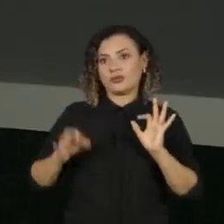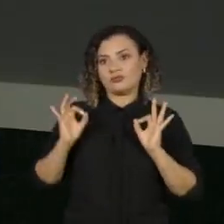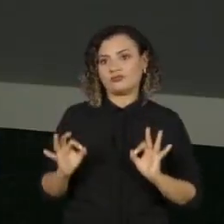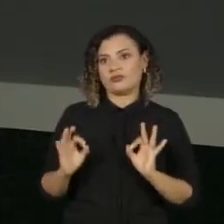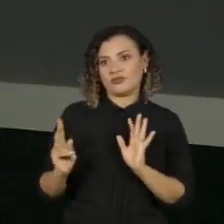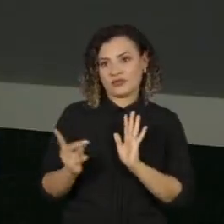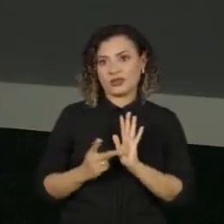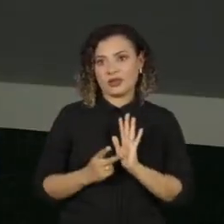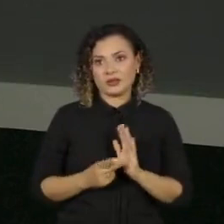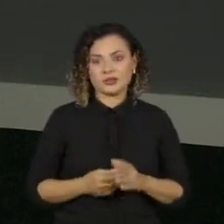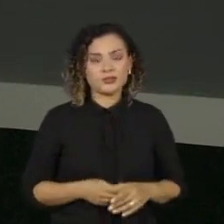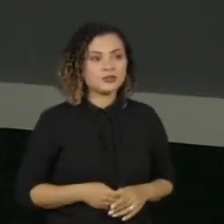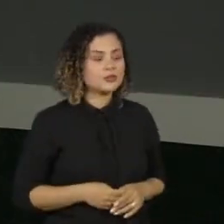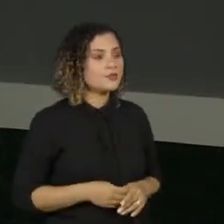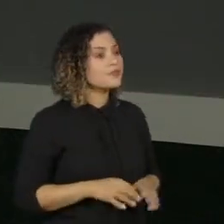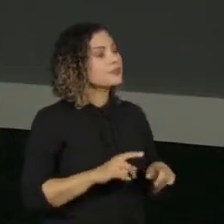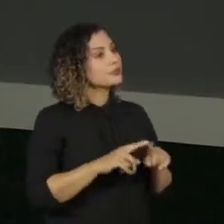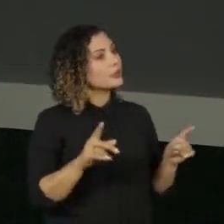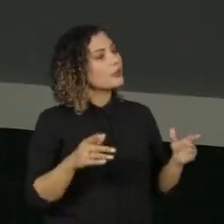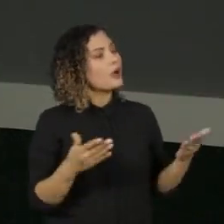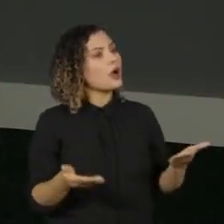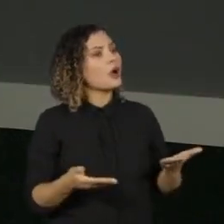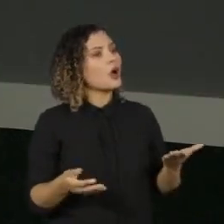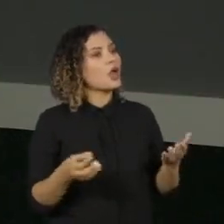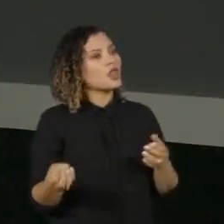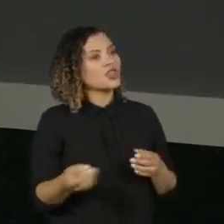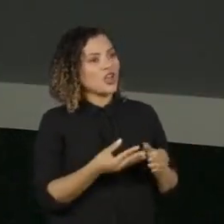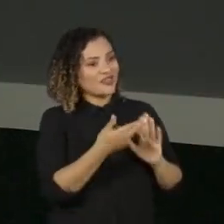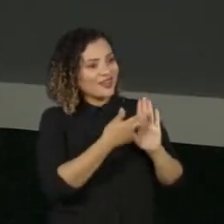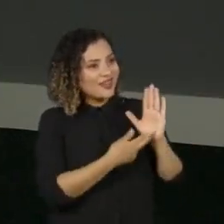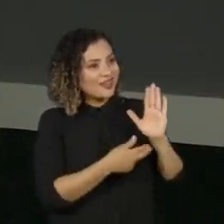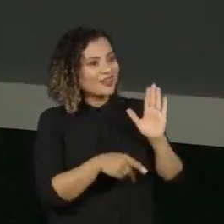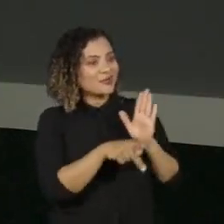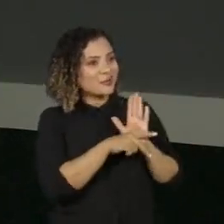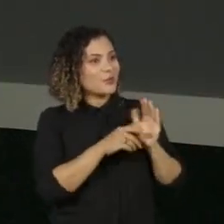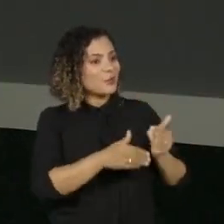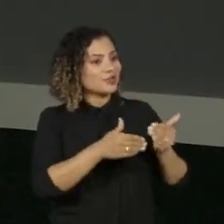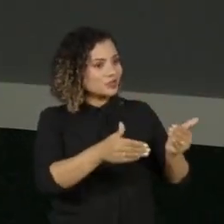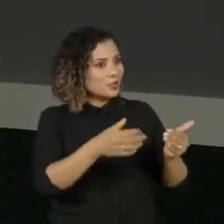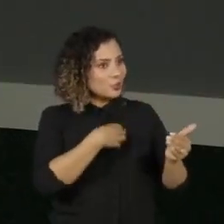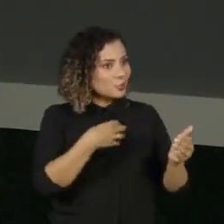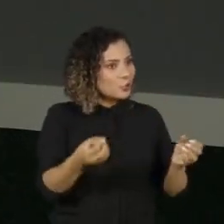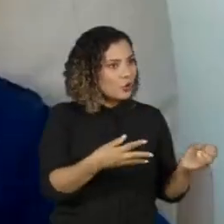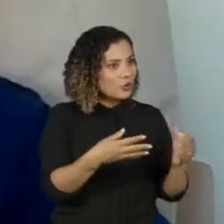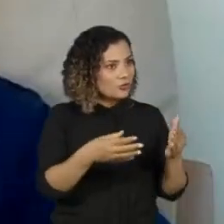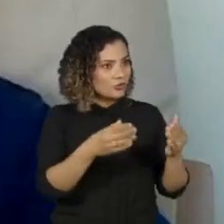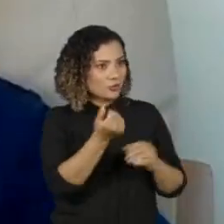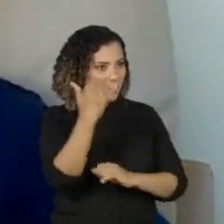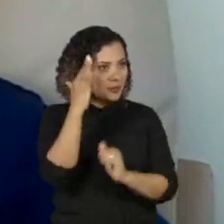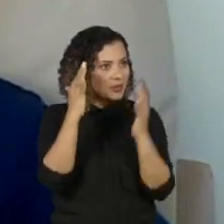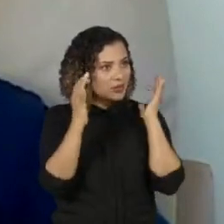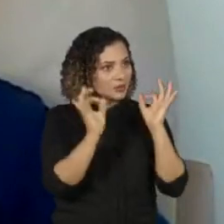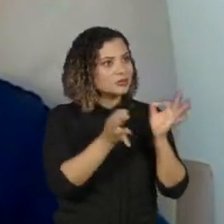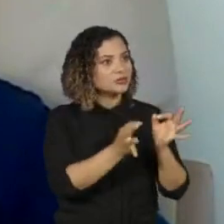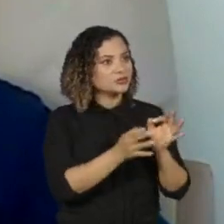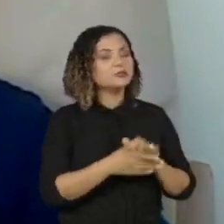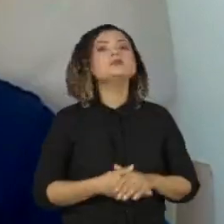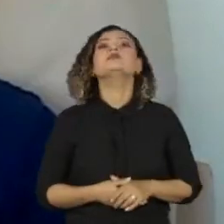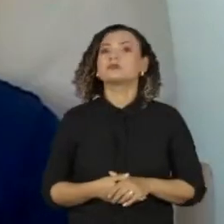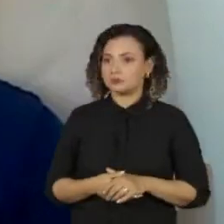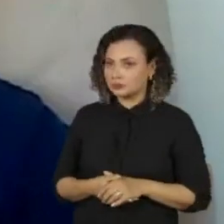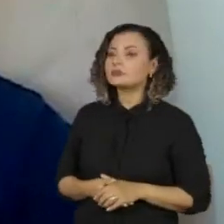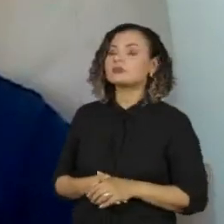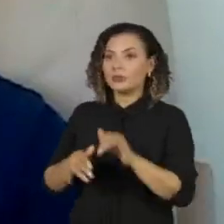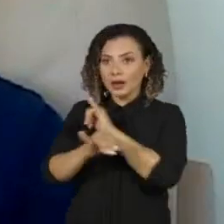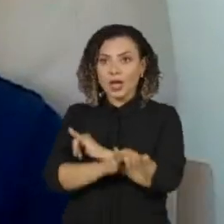a expectativa colocada, então, nessa nova formação do novo Ministério, do Meio Ambiente? Exatamente, porque acho que